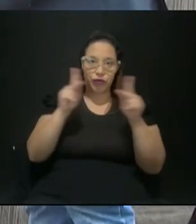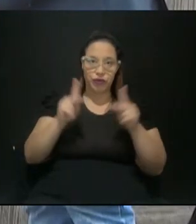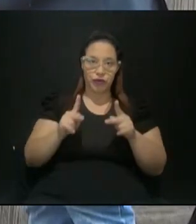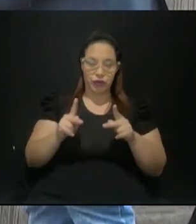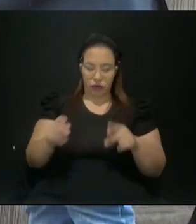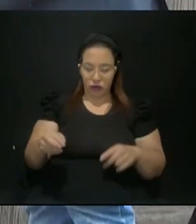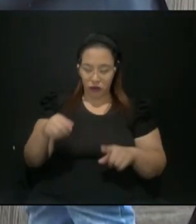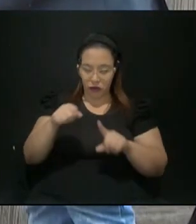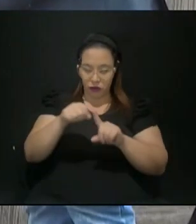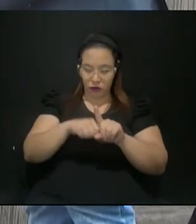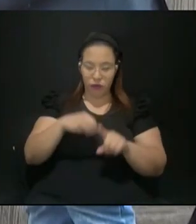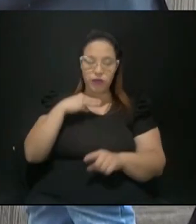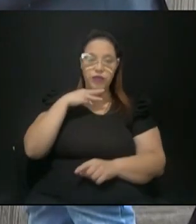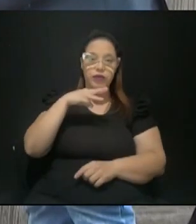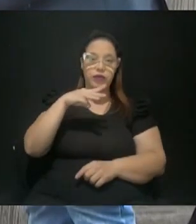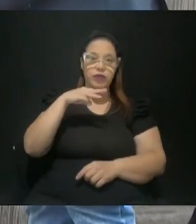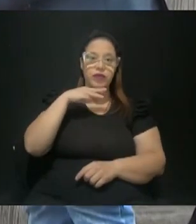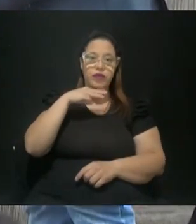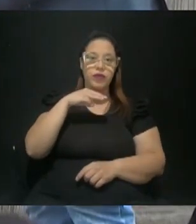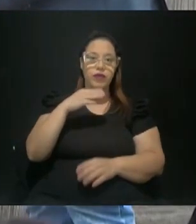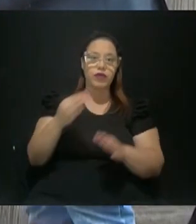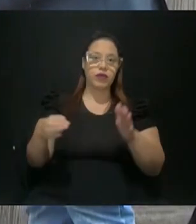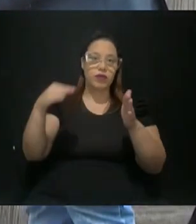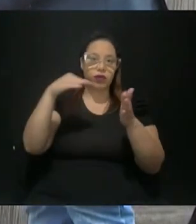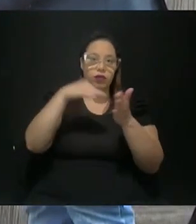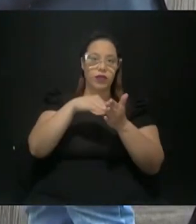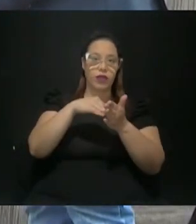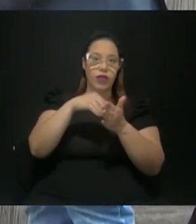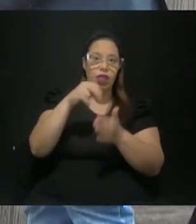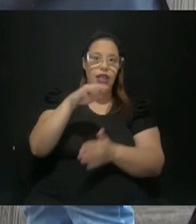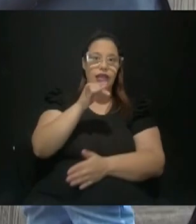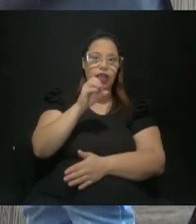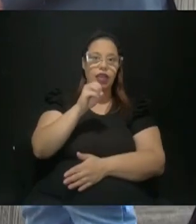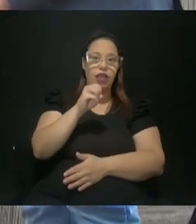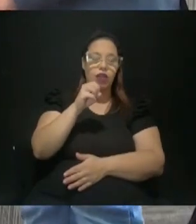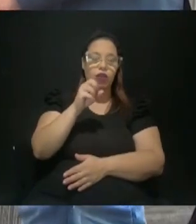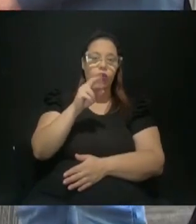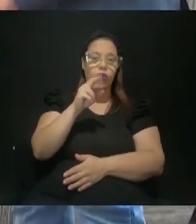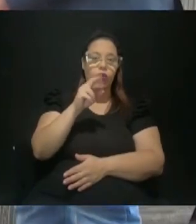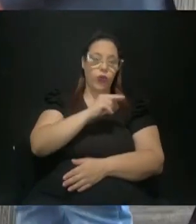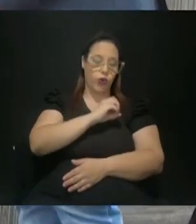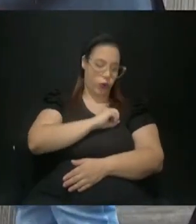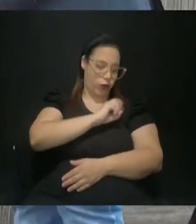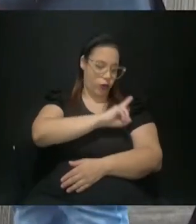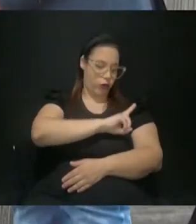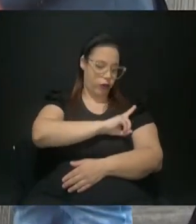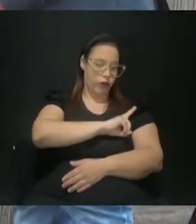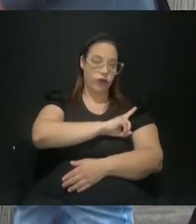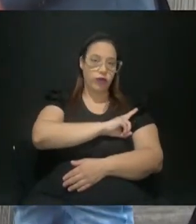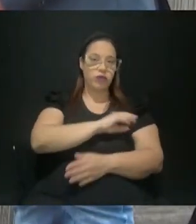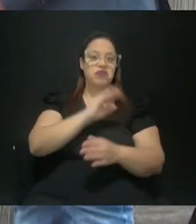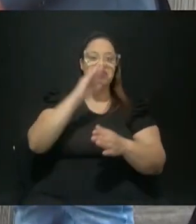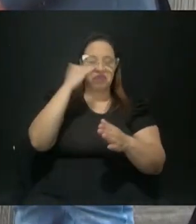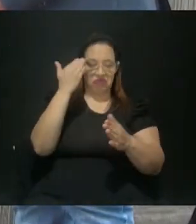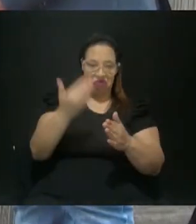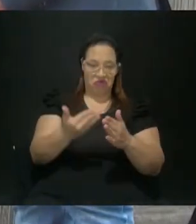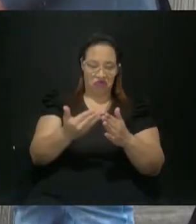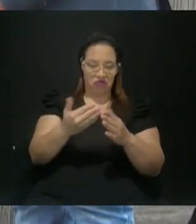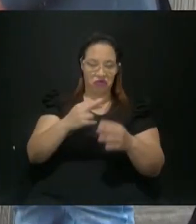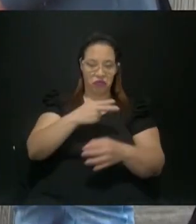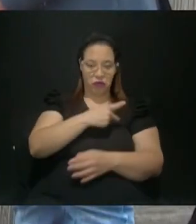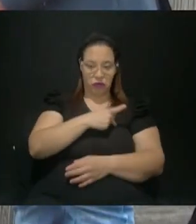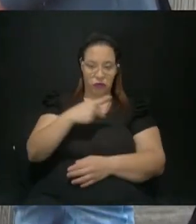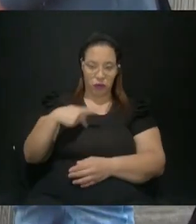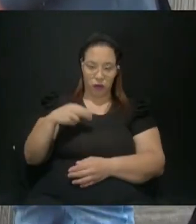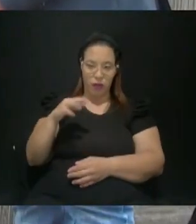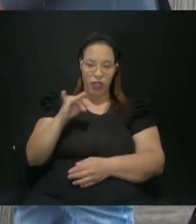2008, transferiu-se para a Igreja do Nazareno do Ouro Verde, em Campinas, e foi ordenado reverendo presbítero no